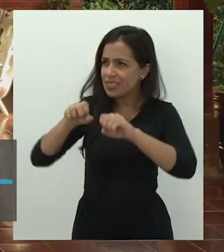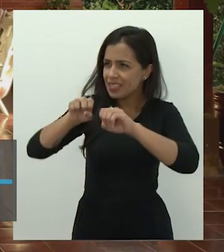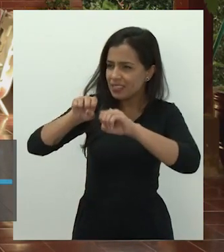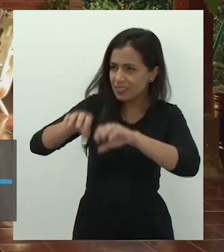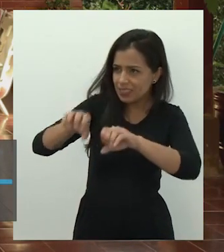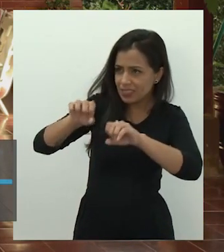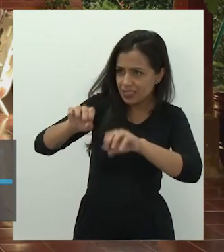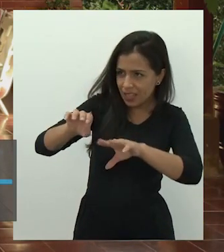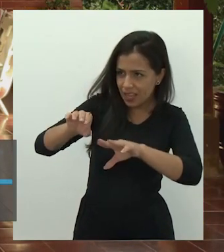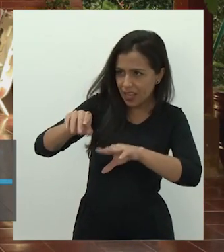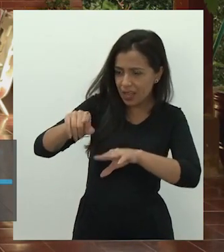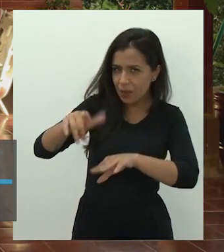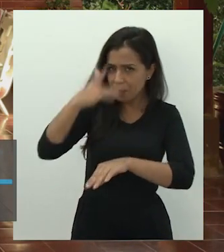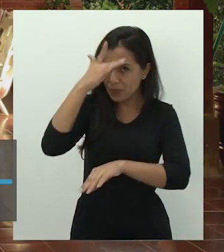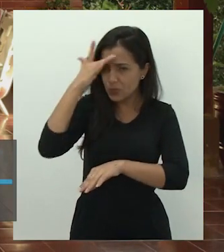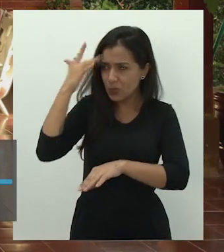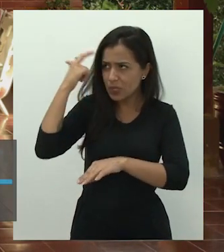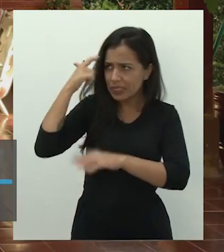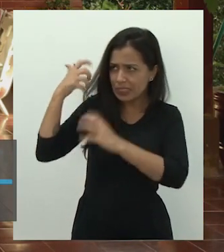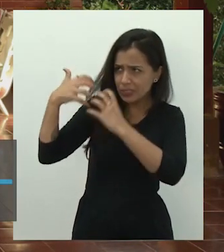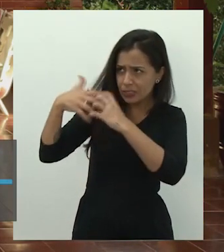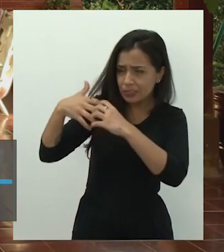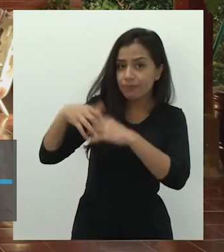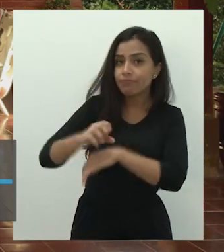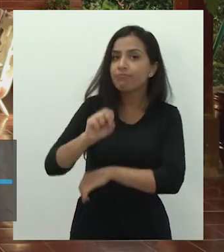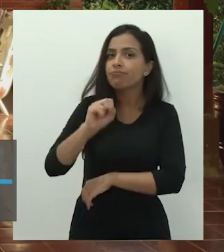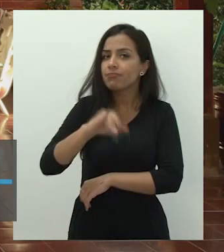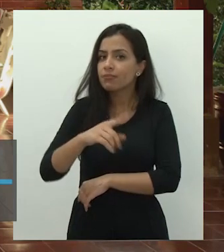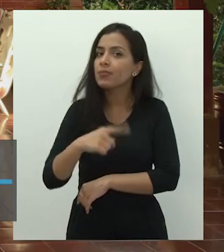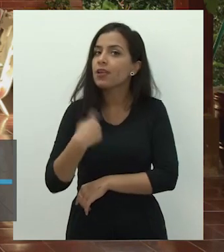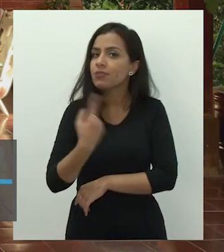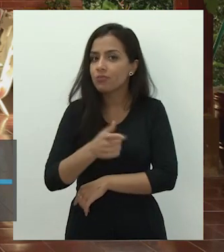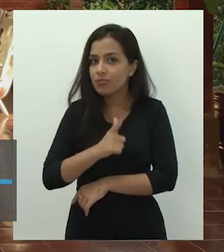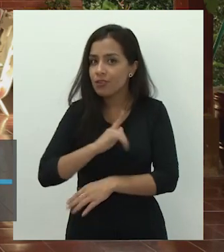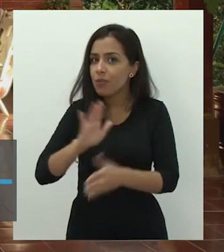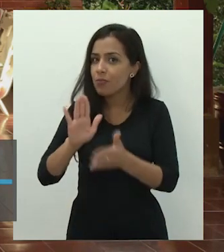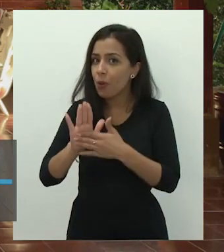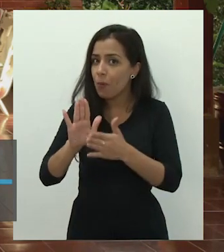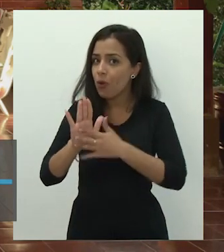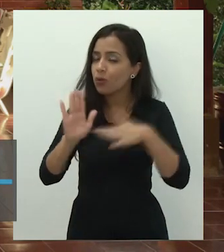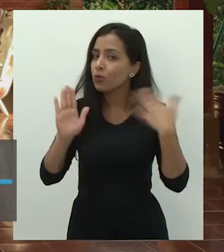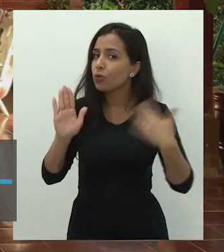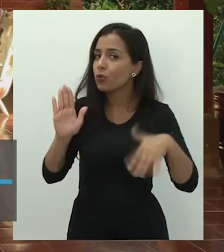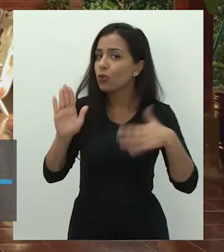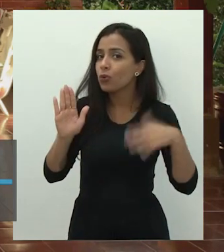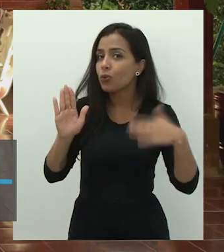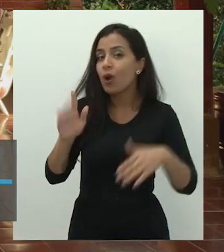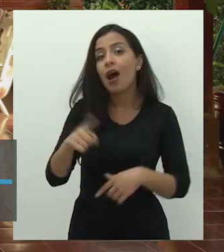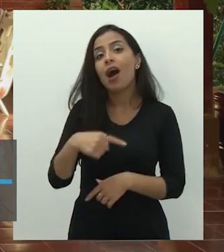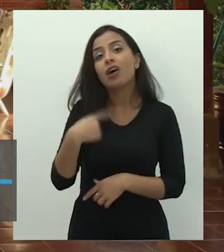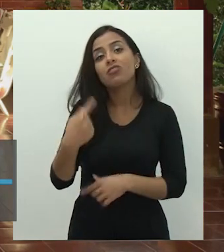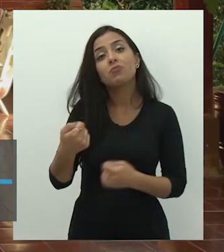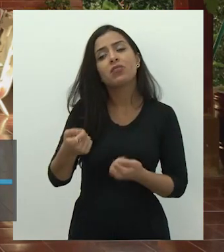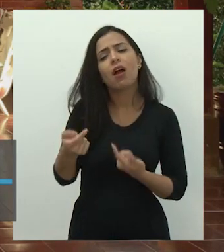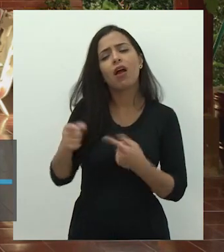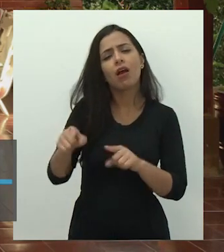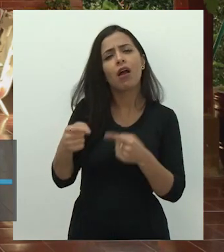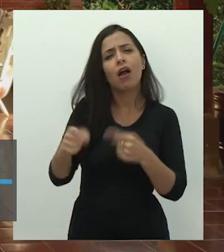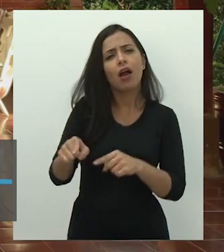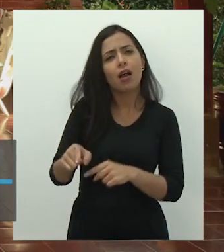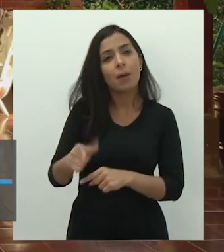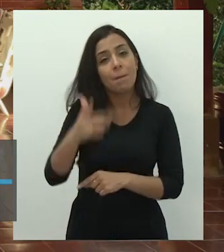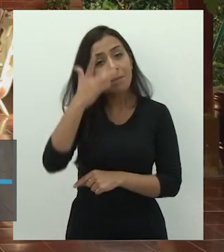Pois é o nosso grande propósito. Promover o desenvolvimento do